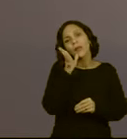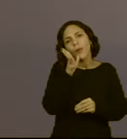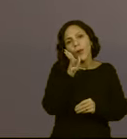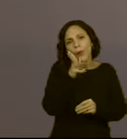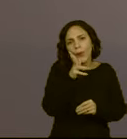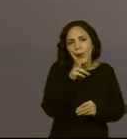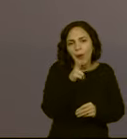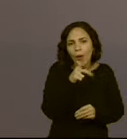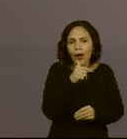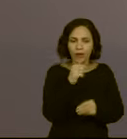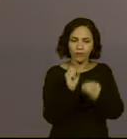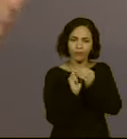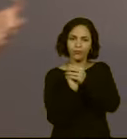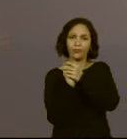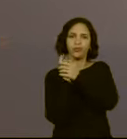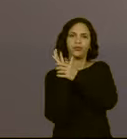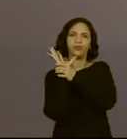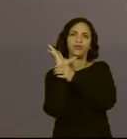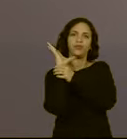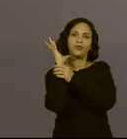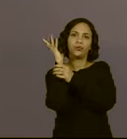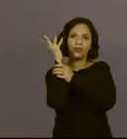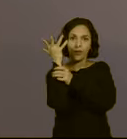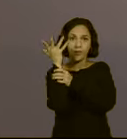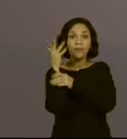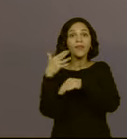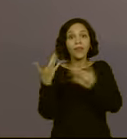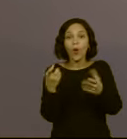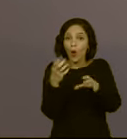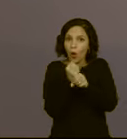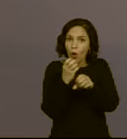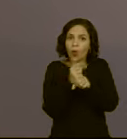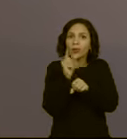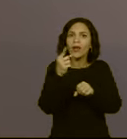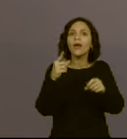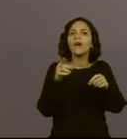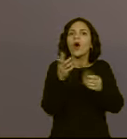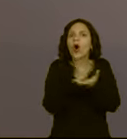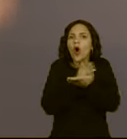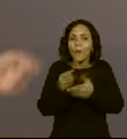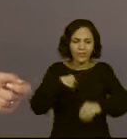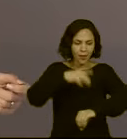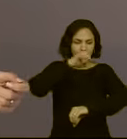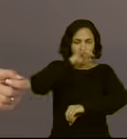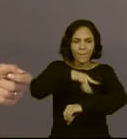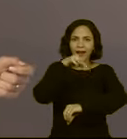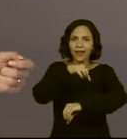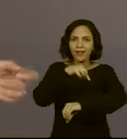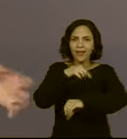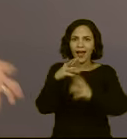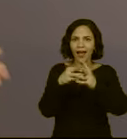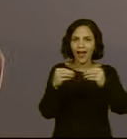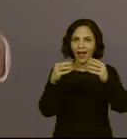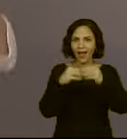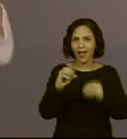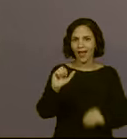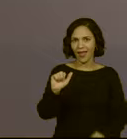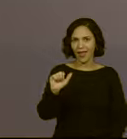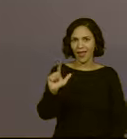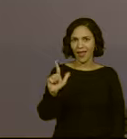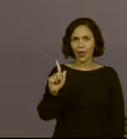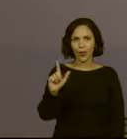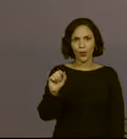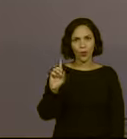tempo para crescer Então esse cálculo ele calcula desde a hora que se planta semente do algodão